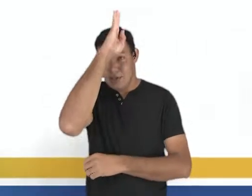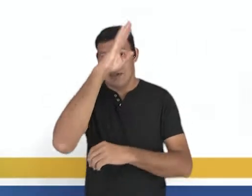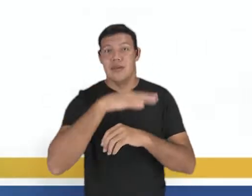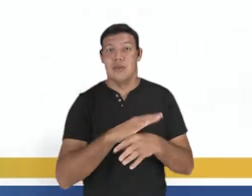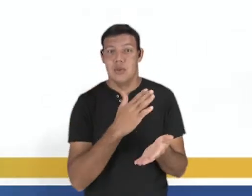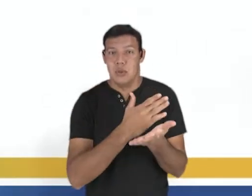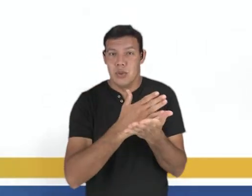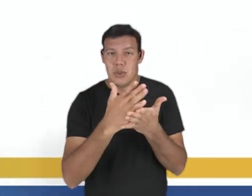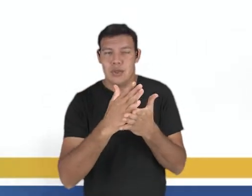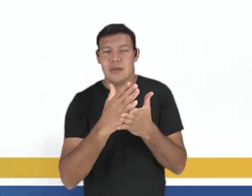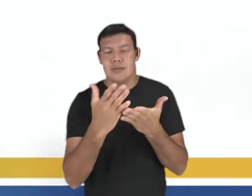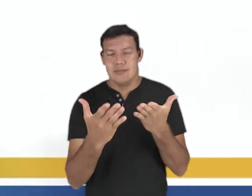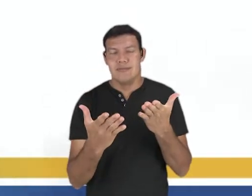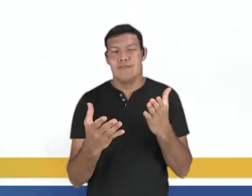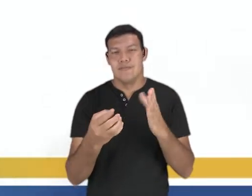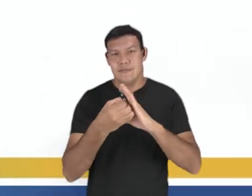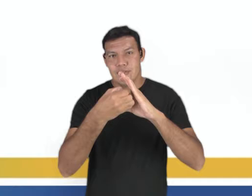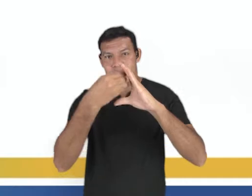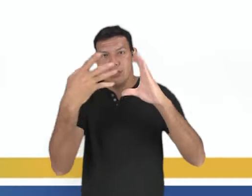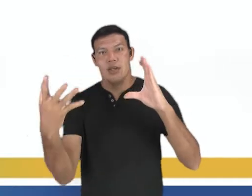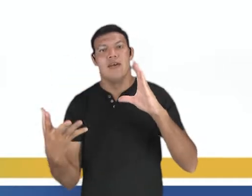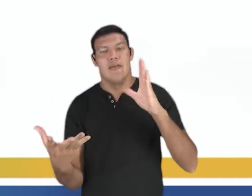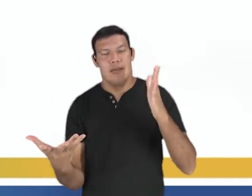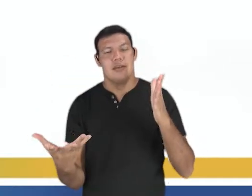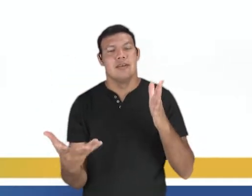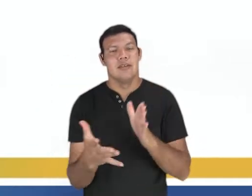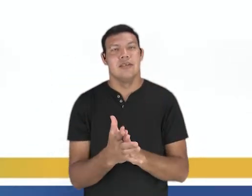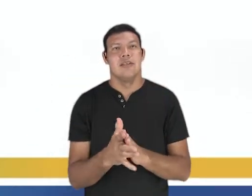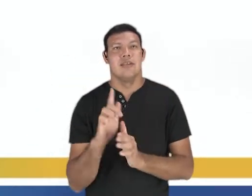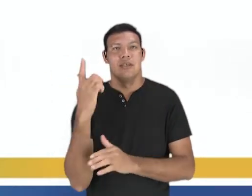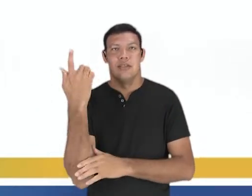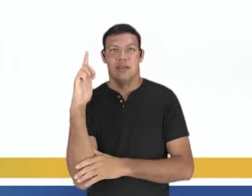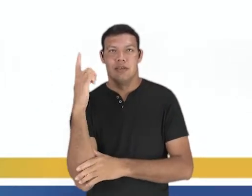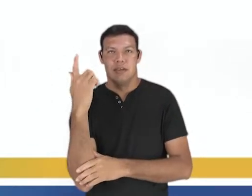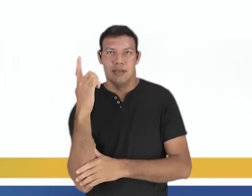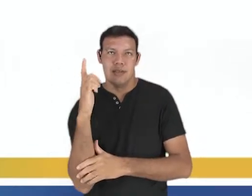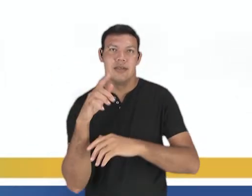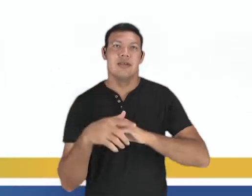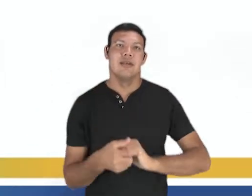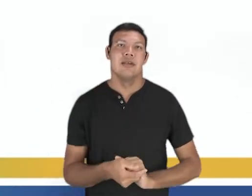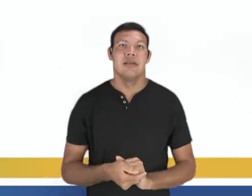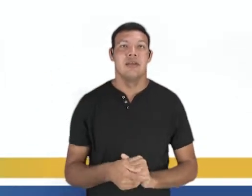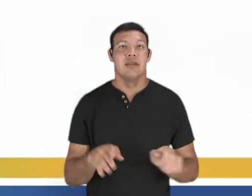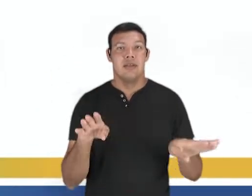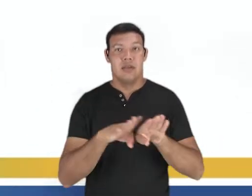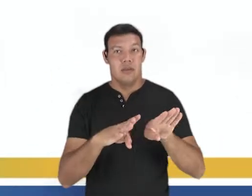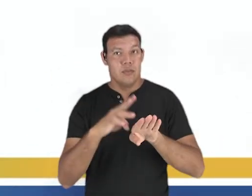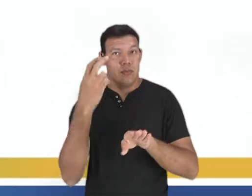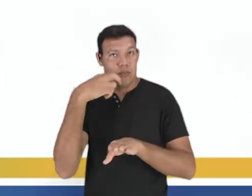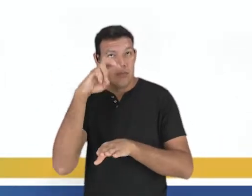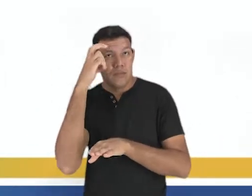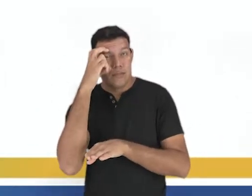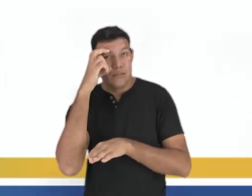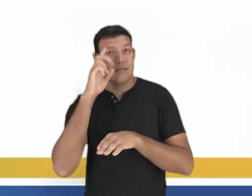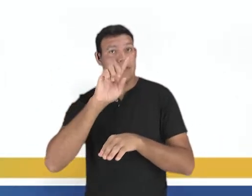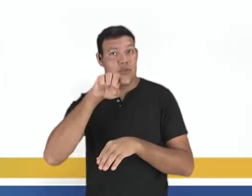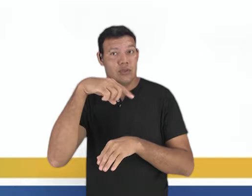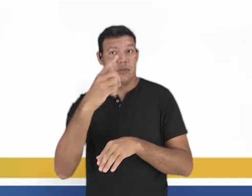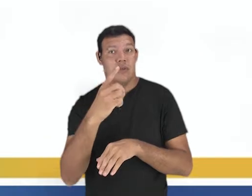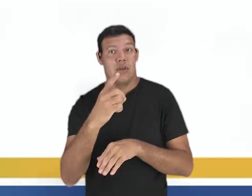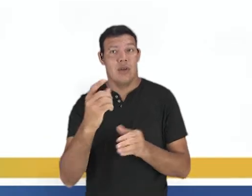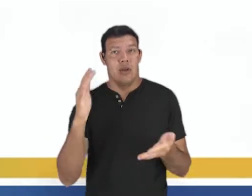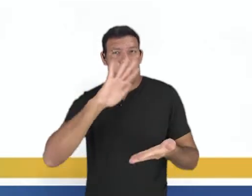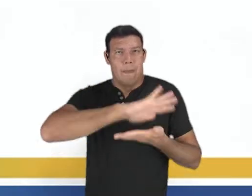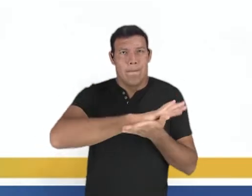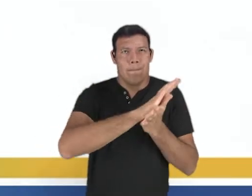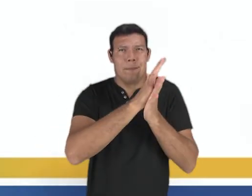guardava esses aspectos, tanto geográficos quanto culturais, em dividir essa questão Oriente e Ocidente. No período da queda do Império, a divisão